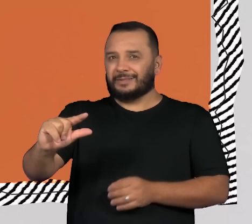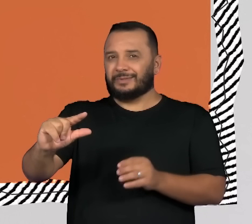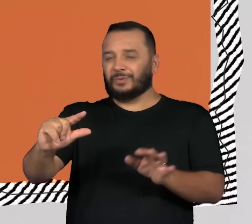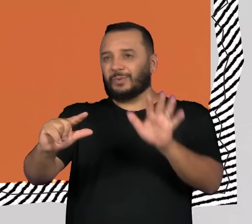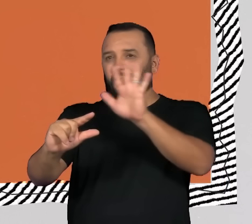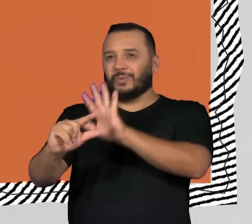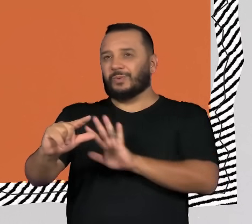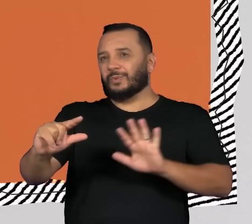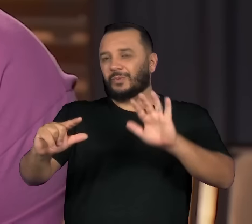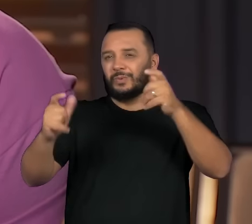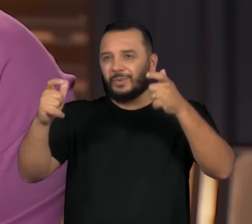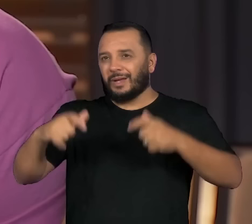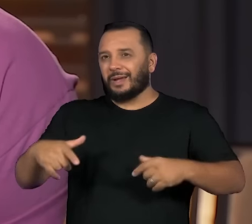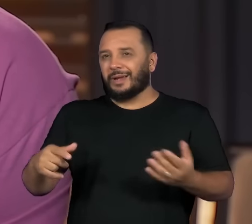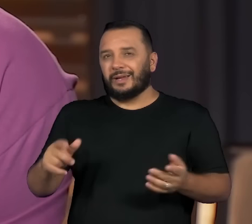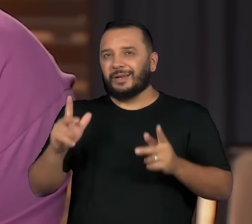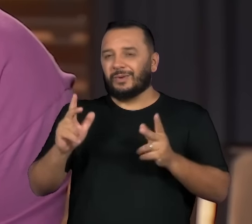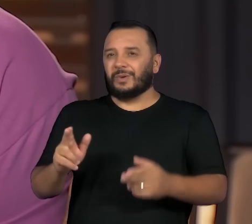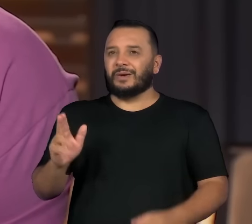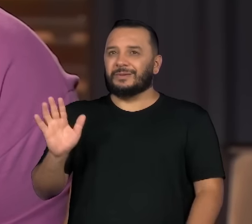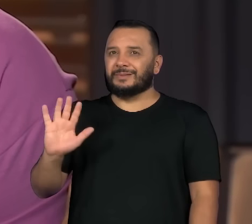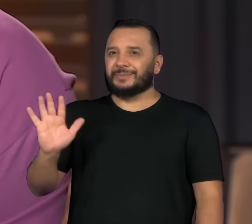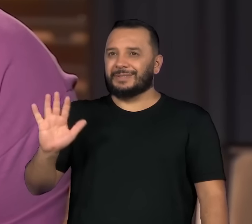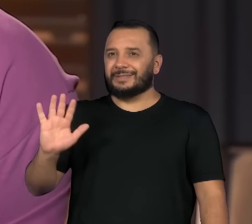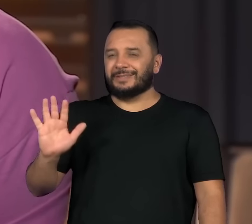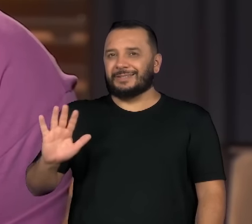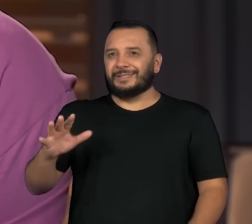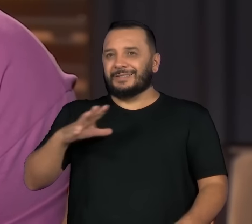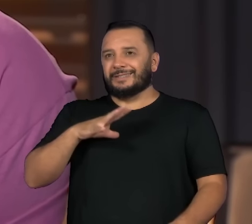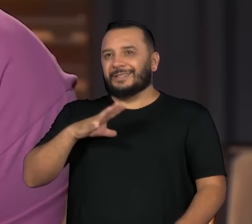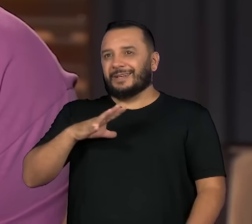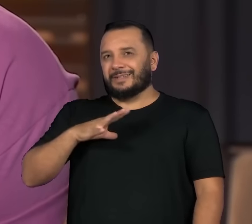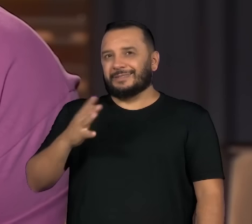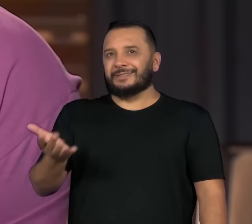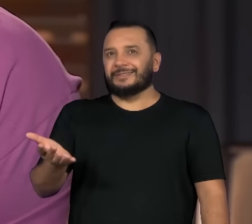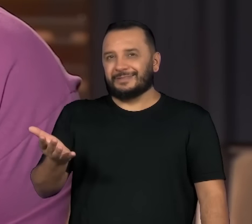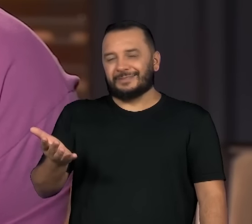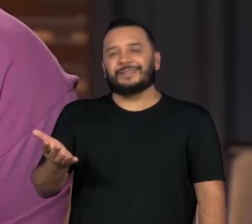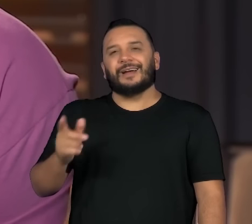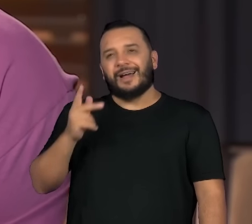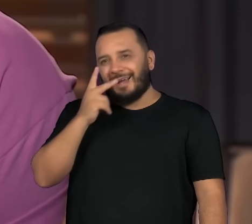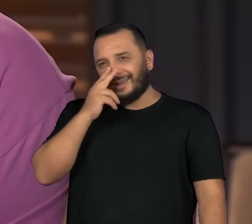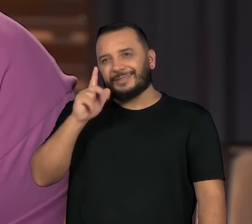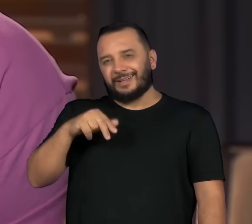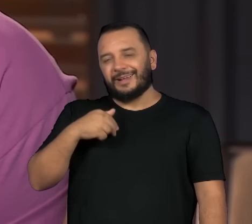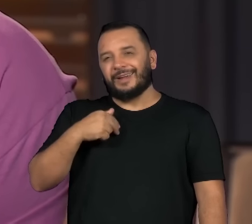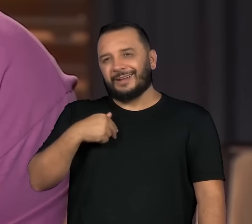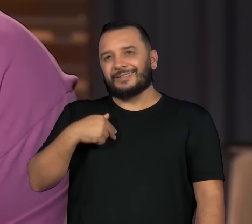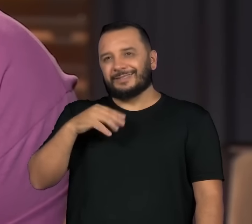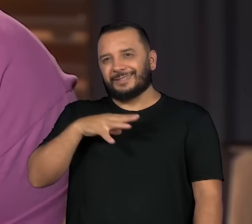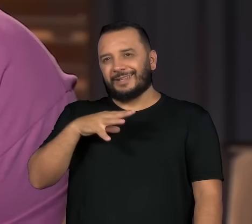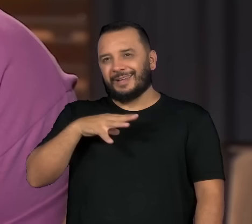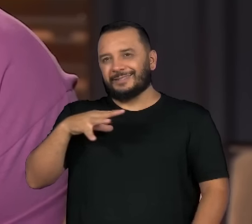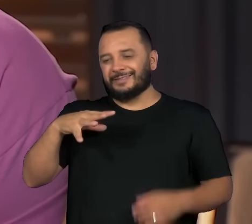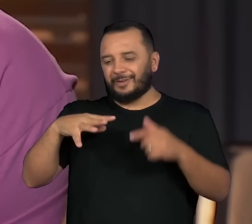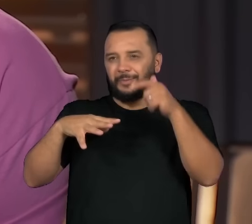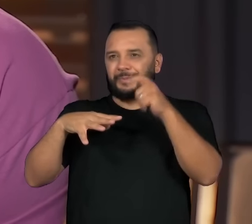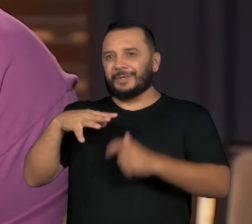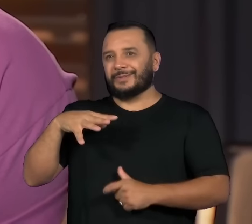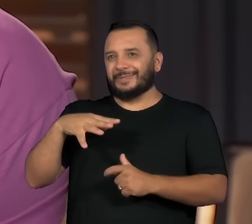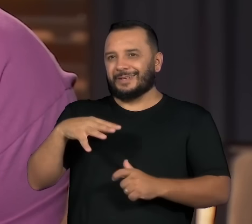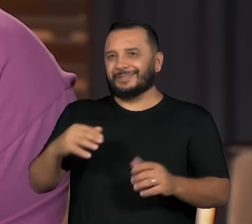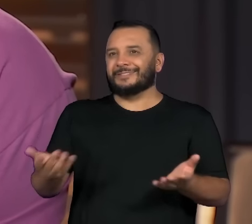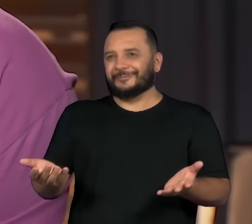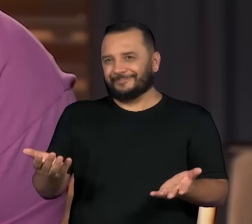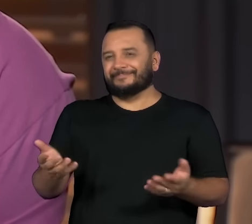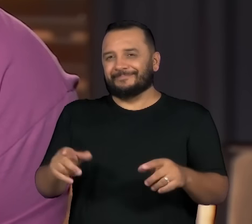tipo uma despedida da cidade. Sim. Eu acho que a cidade é um personagem também, Arlindo. Então tem